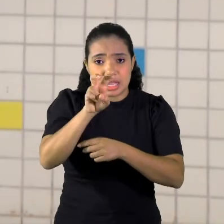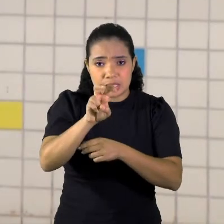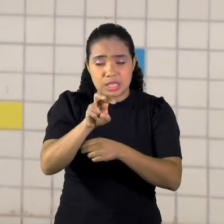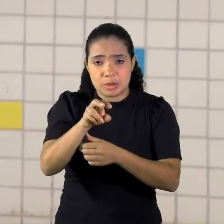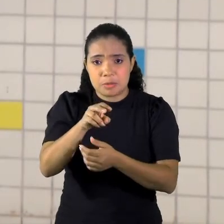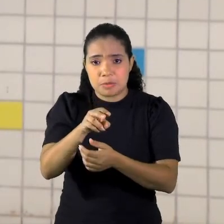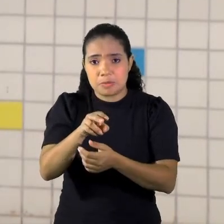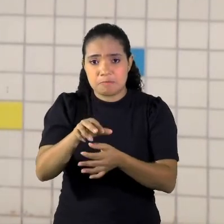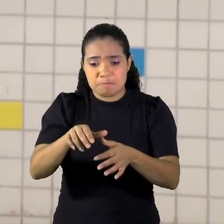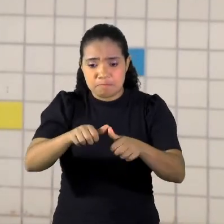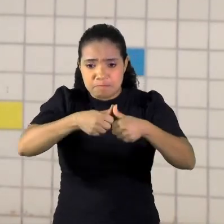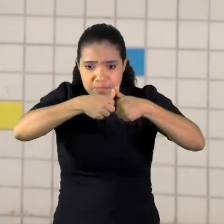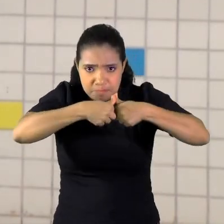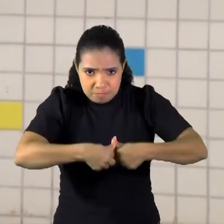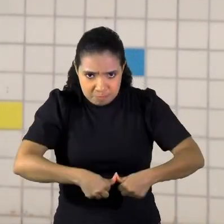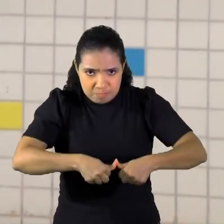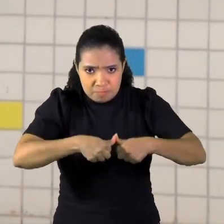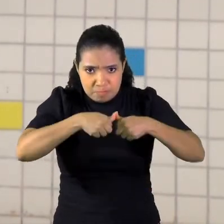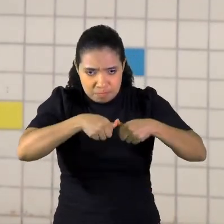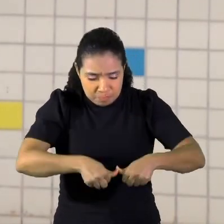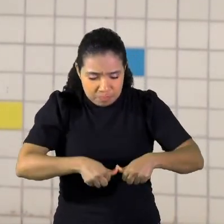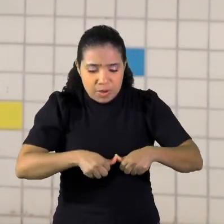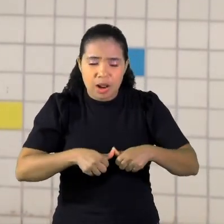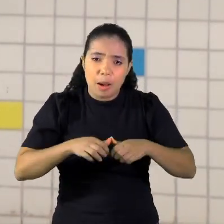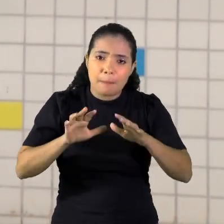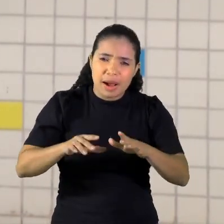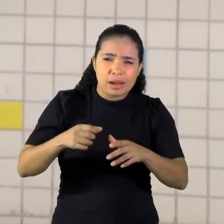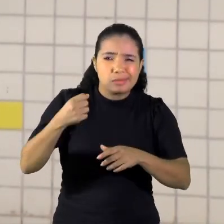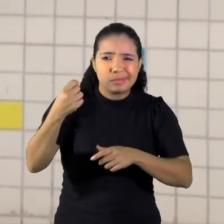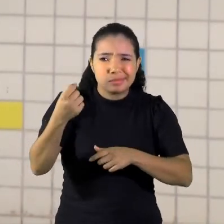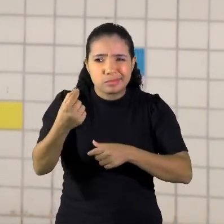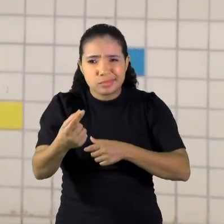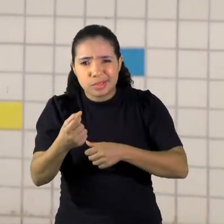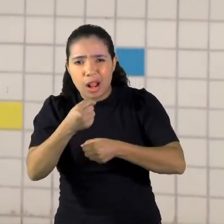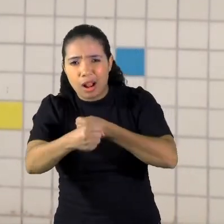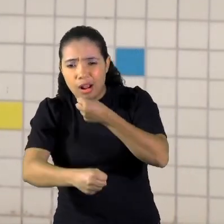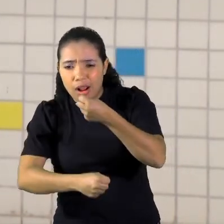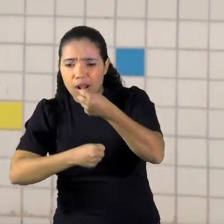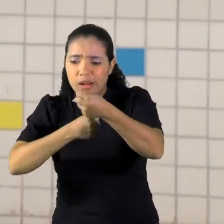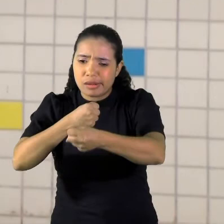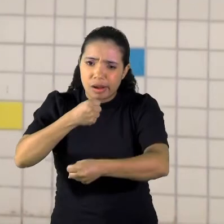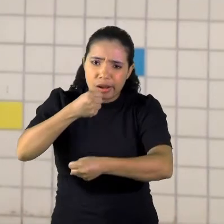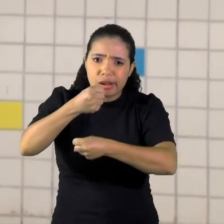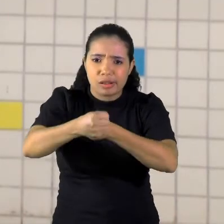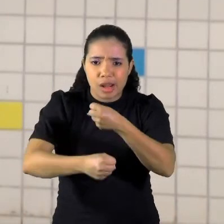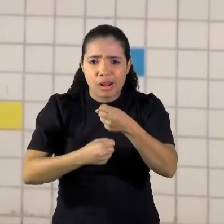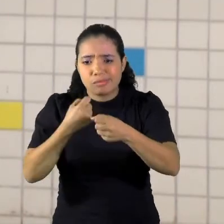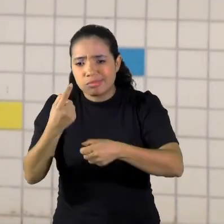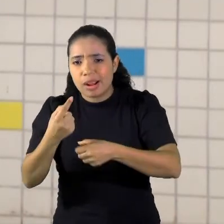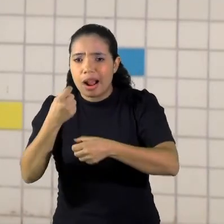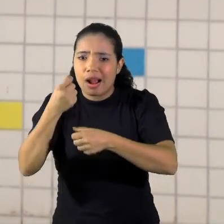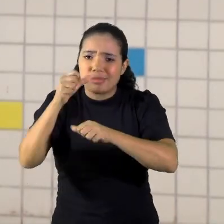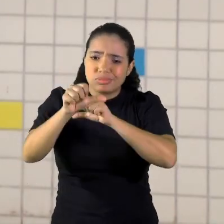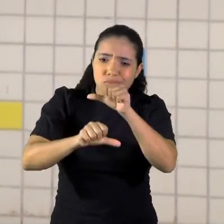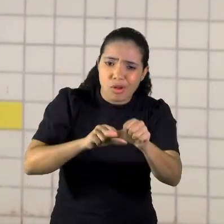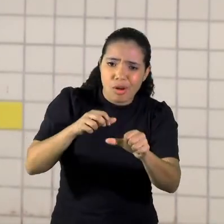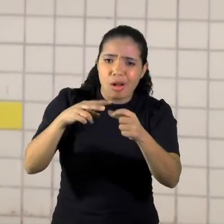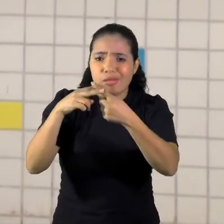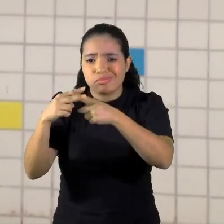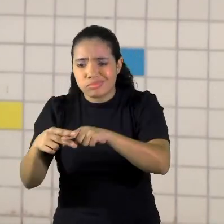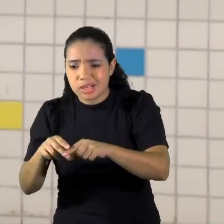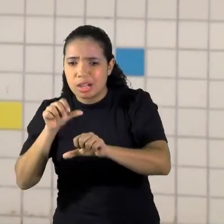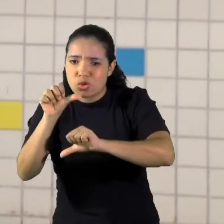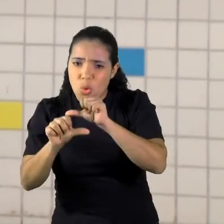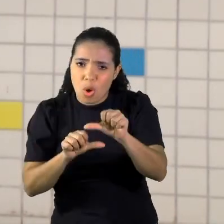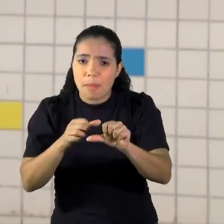fixos e os outros, ano a ano, participam de uma eleição, são modificados, mas todos eles